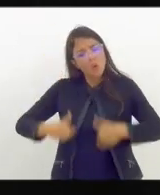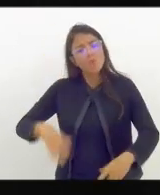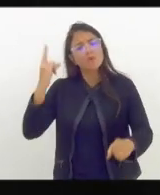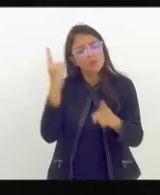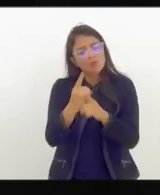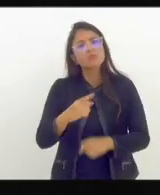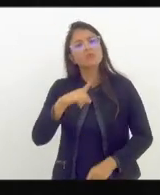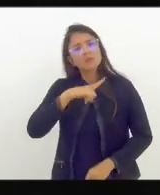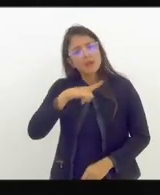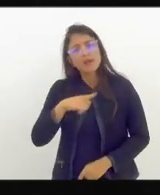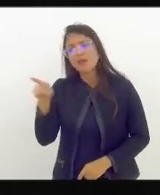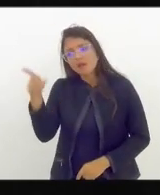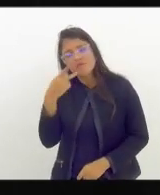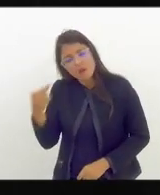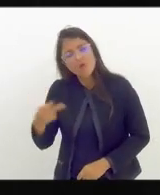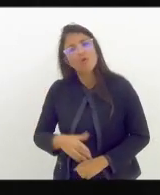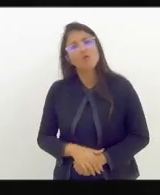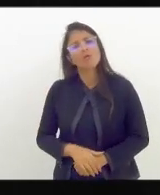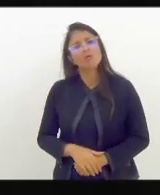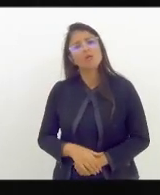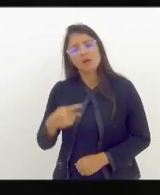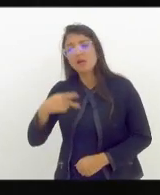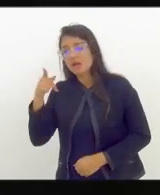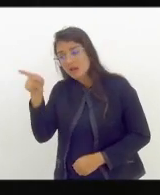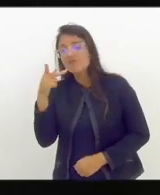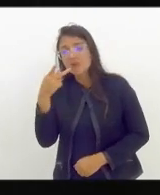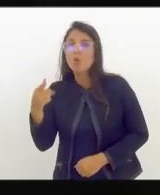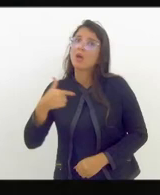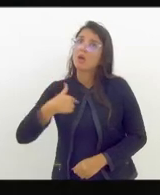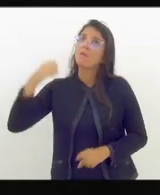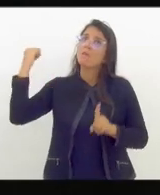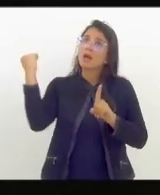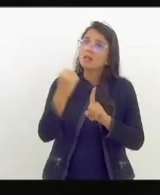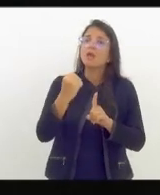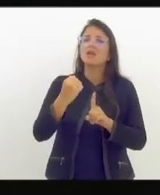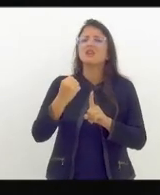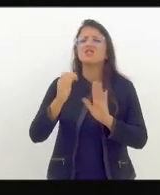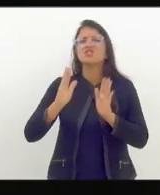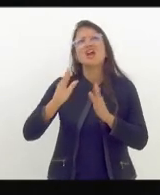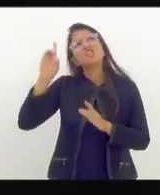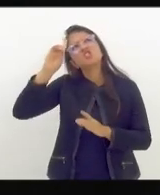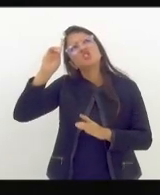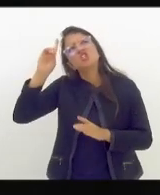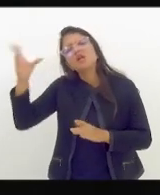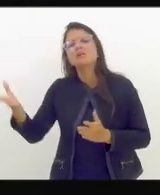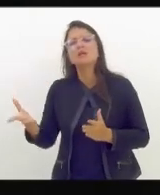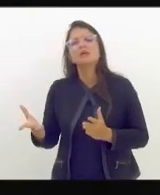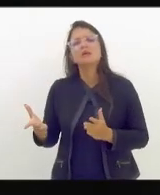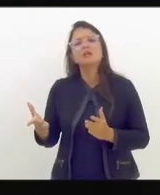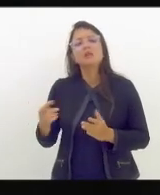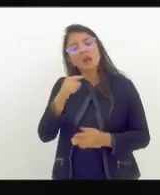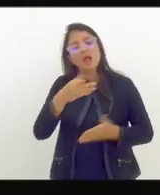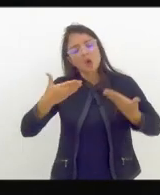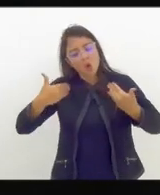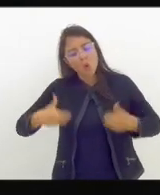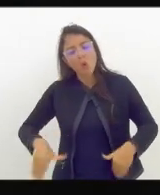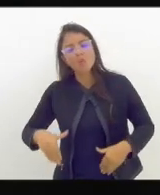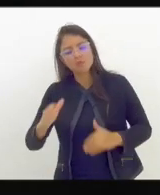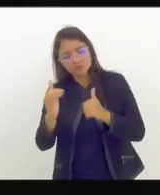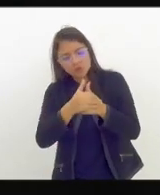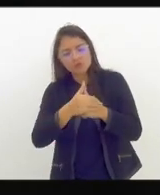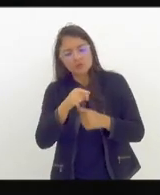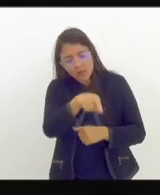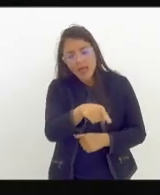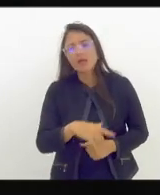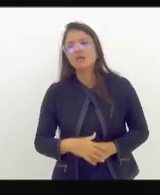conforme ele tinha dito que tinha feito, né? Que tinha assassinado, já tinha alguns dias, e o corpo lá estava. E o homem, depois de confessar